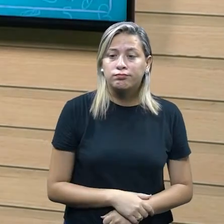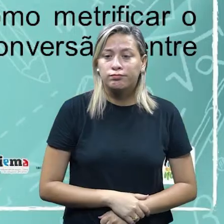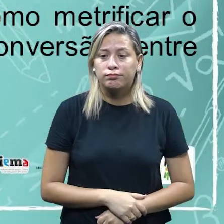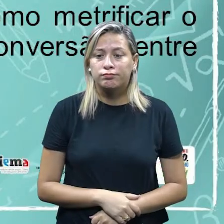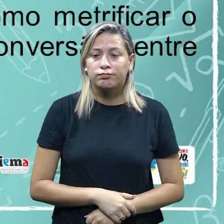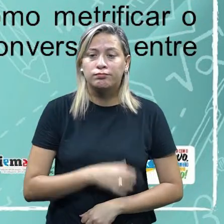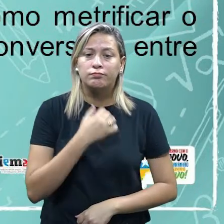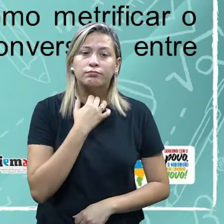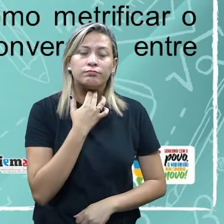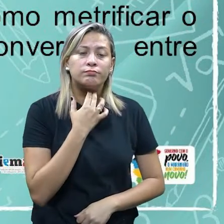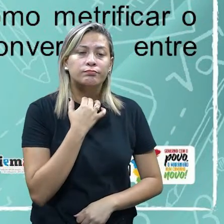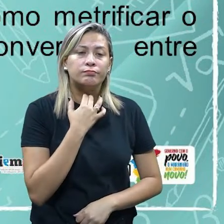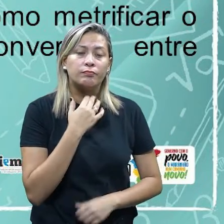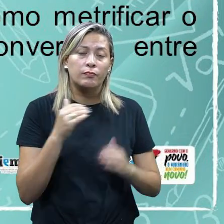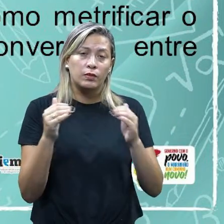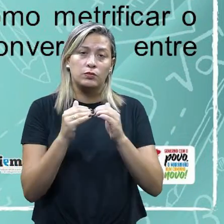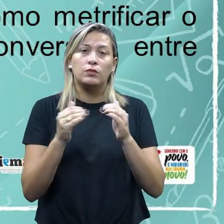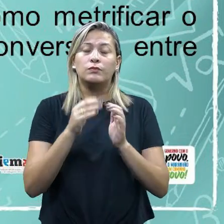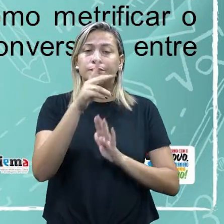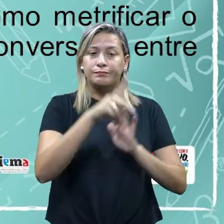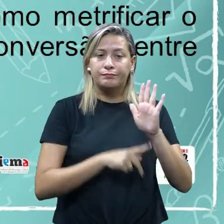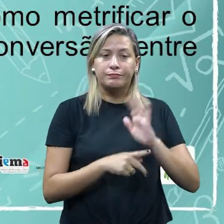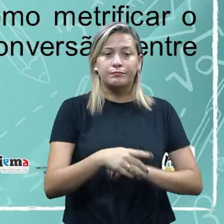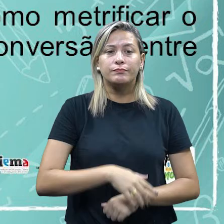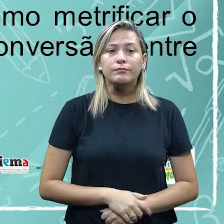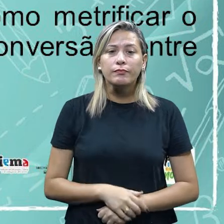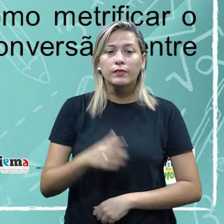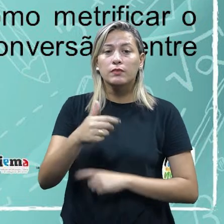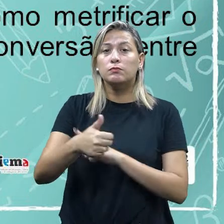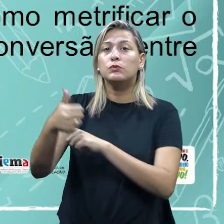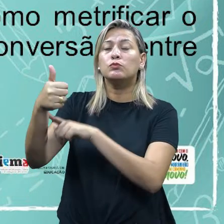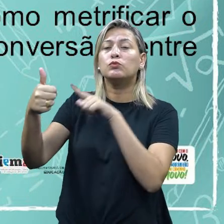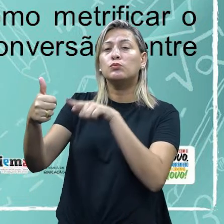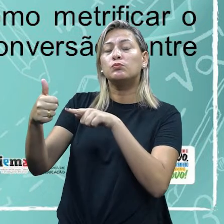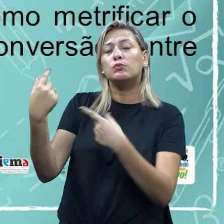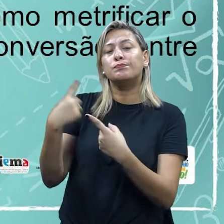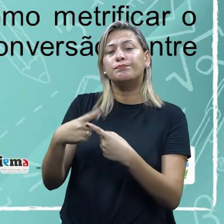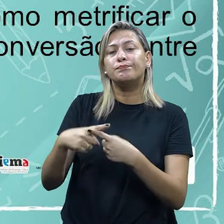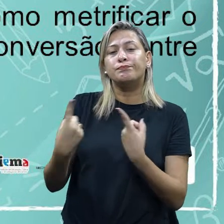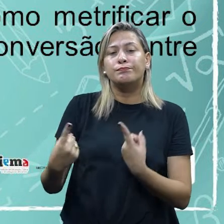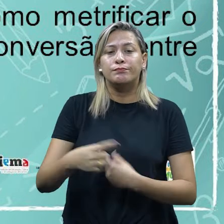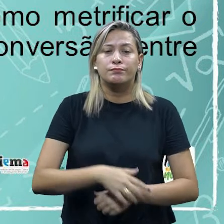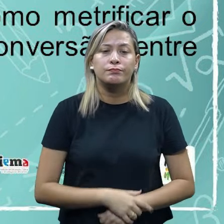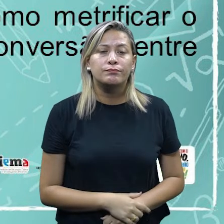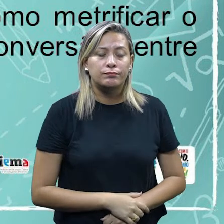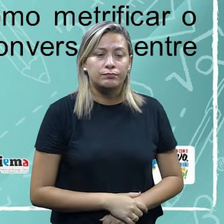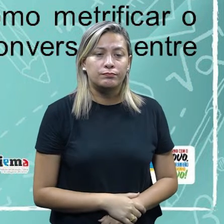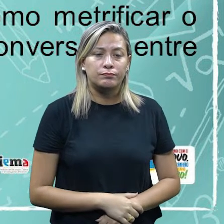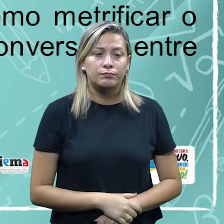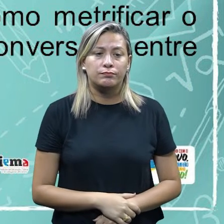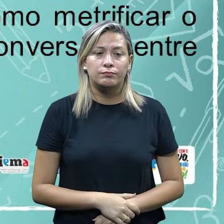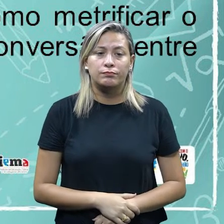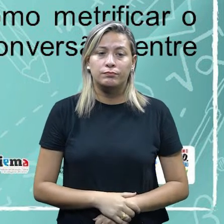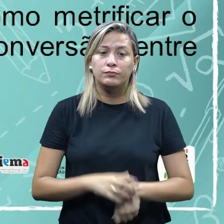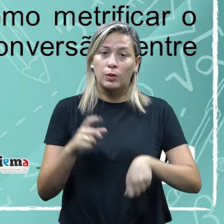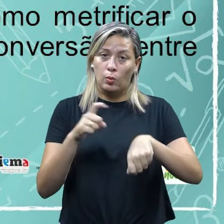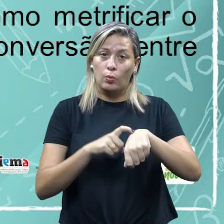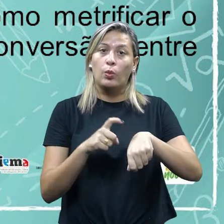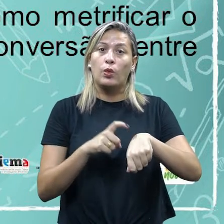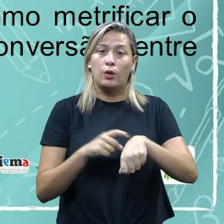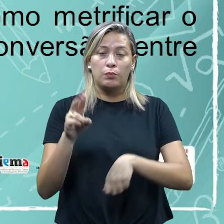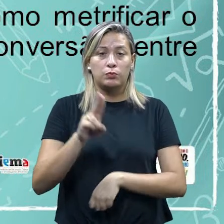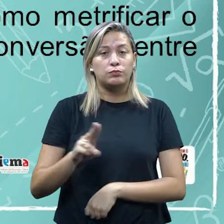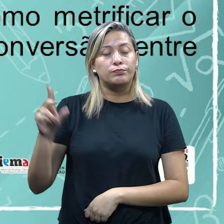projeto. E aí quais são as vantagens dessa modelagem, dito tudo isso? Então a gente consegue elencar aqui as vantagens. Primeiro é